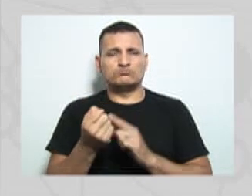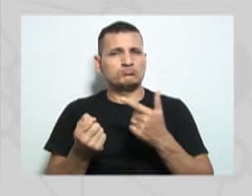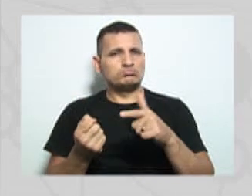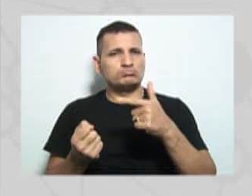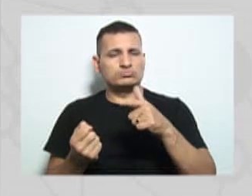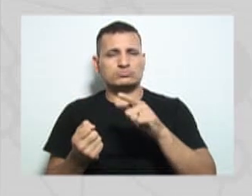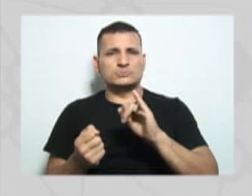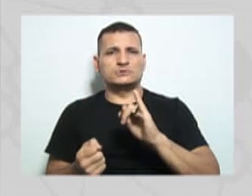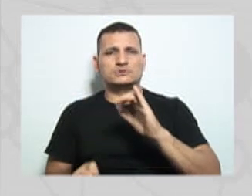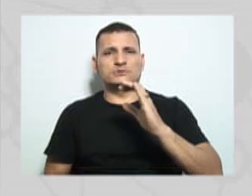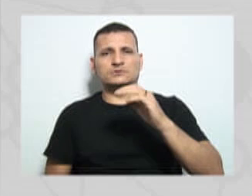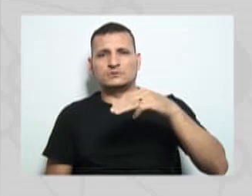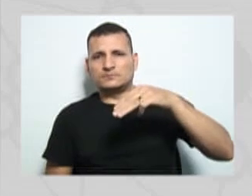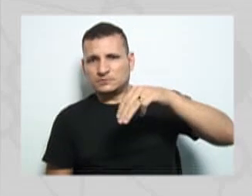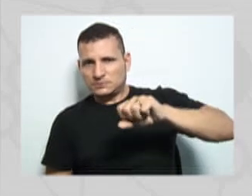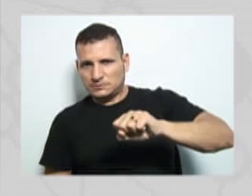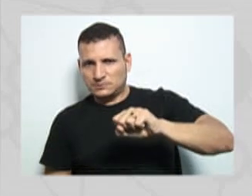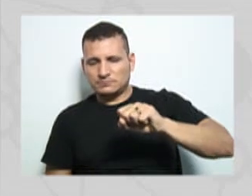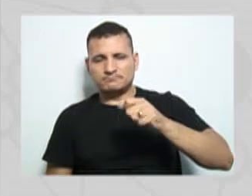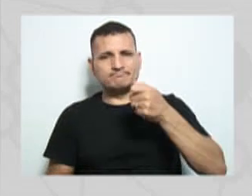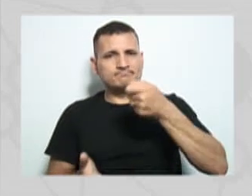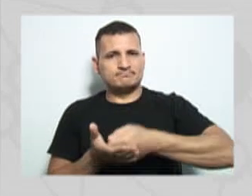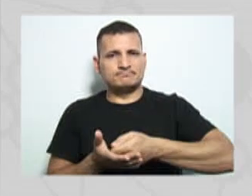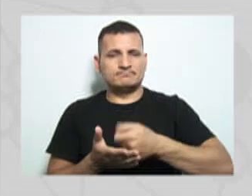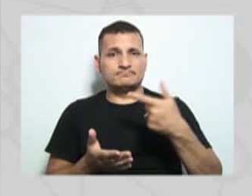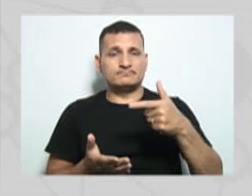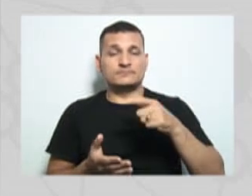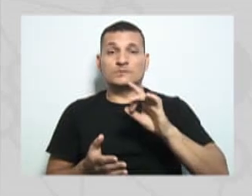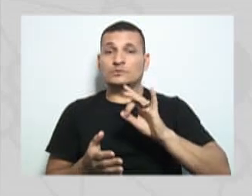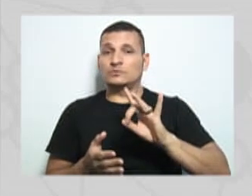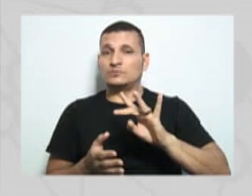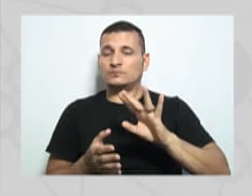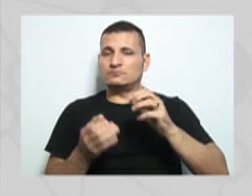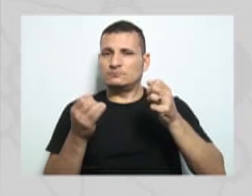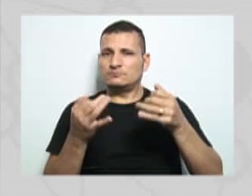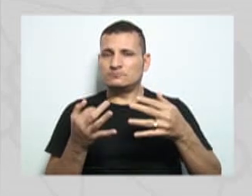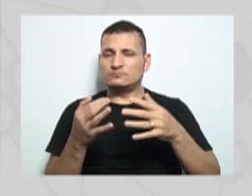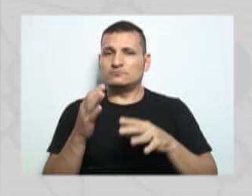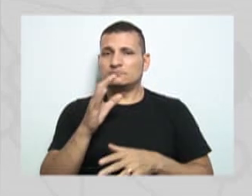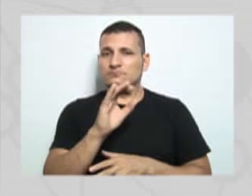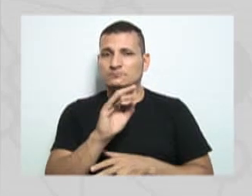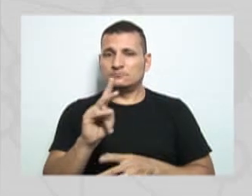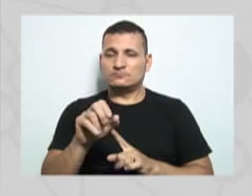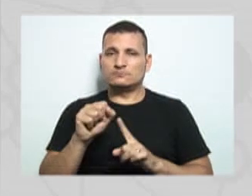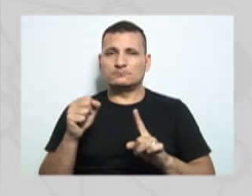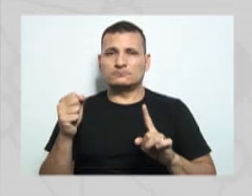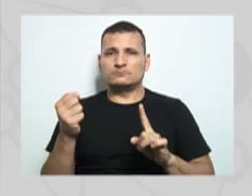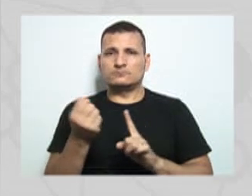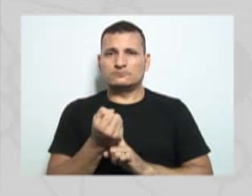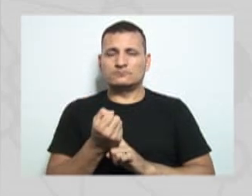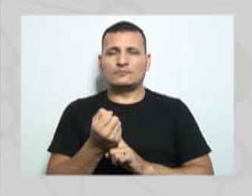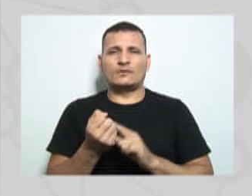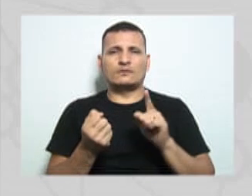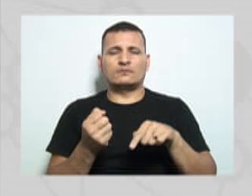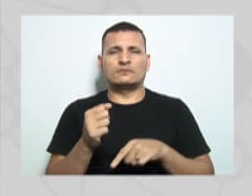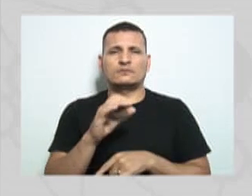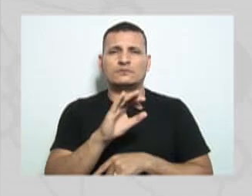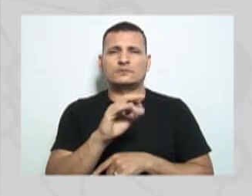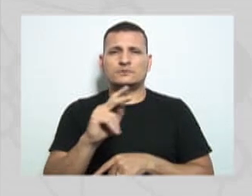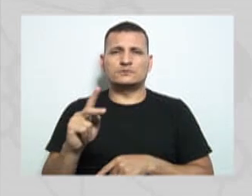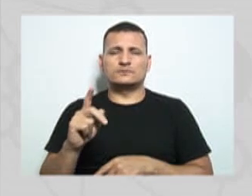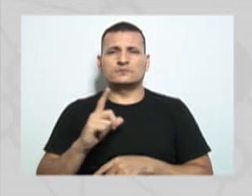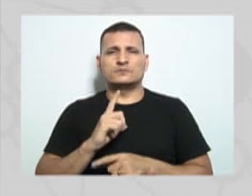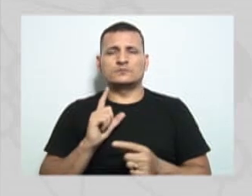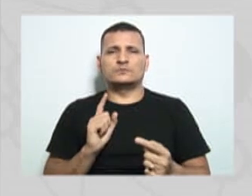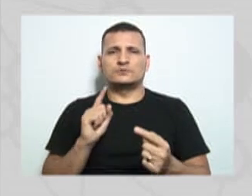Só complementando aí para os alunos, o que são cooperativas sociais? São aquelas constituídas com a